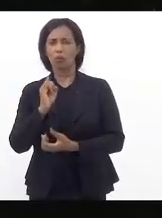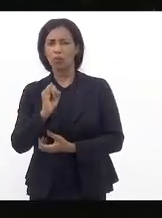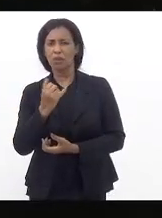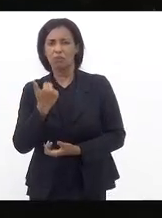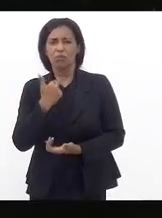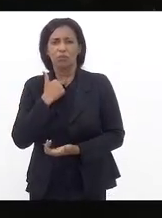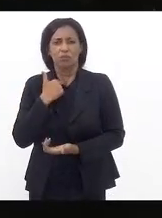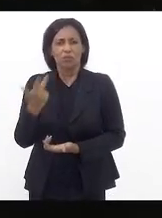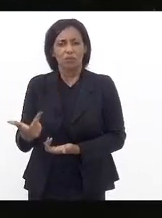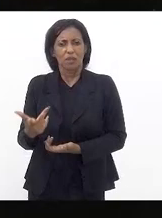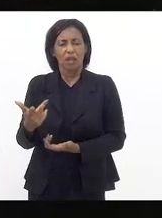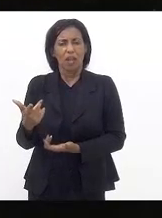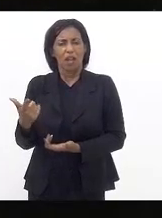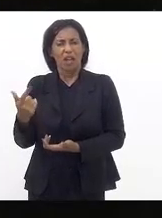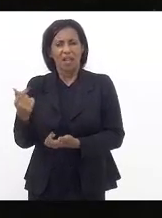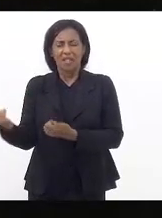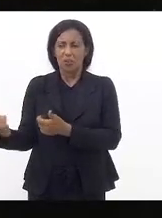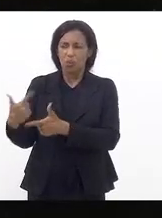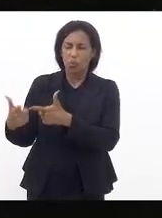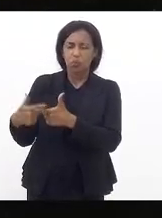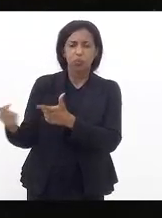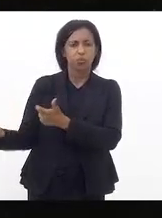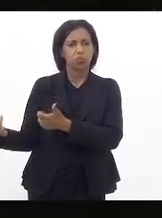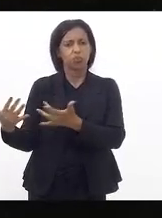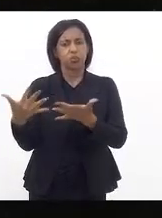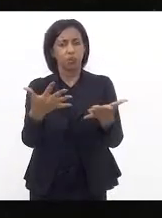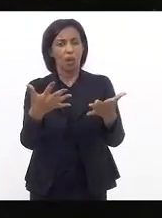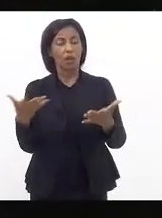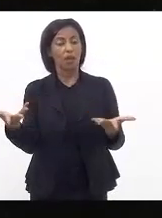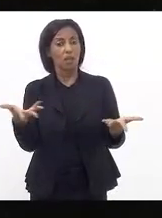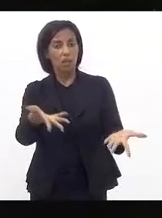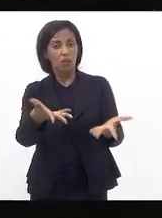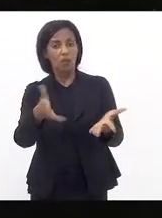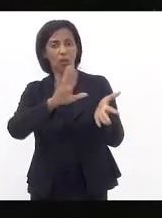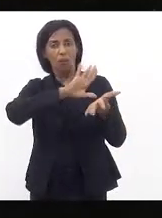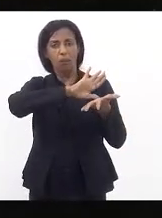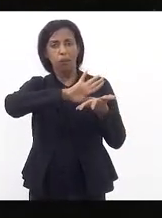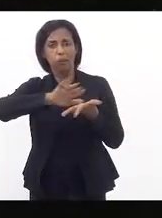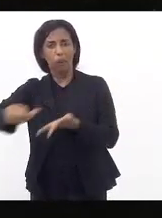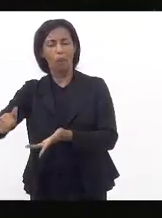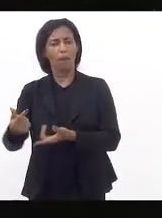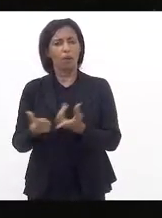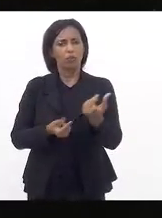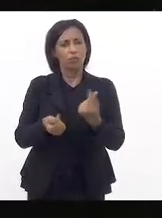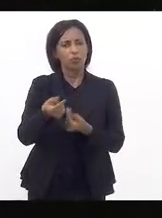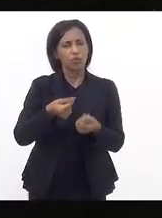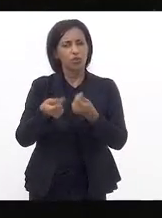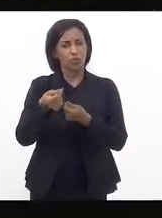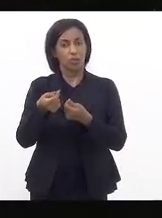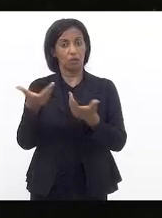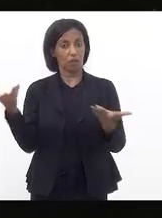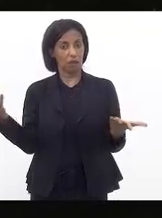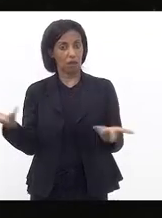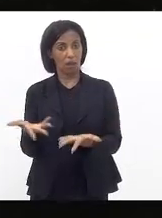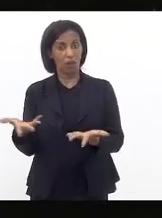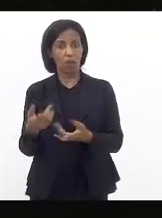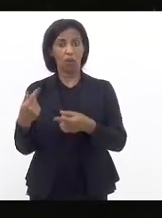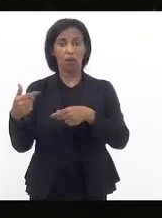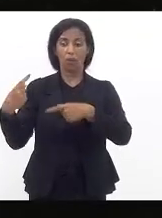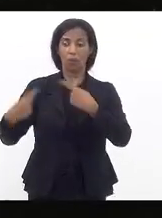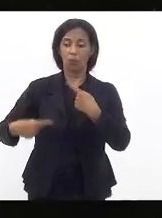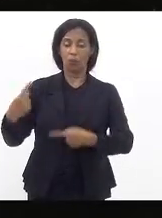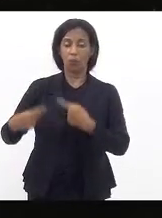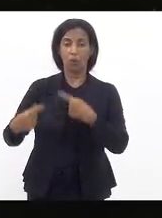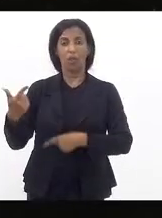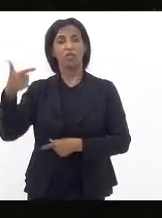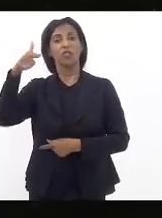não bastasse essa cortina de fumaça que foi utilizada para roubar o nosso dinheiro agora porque estou